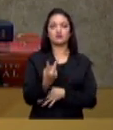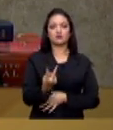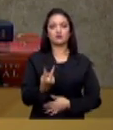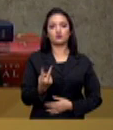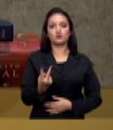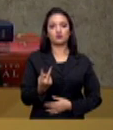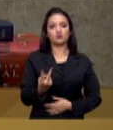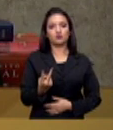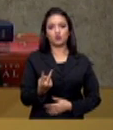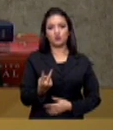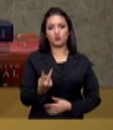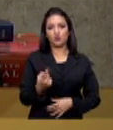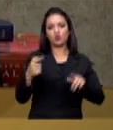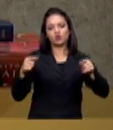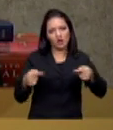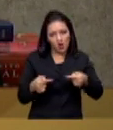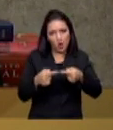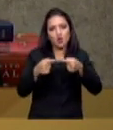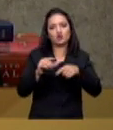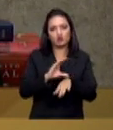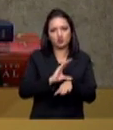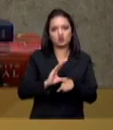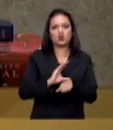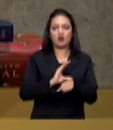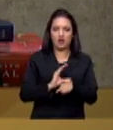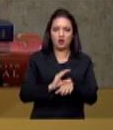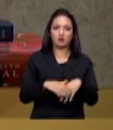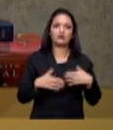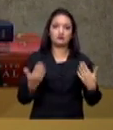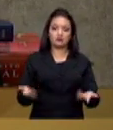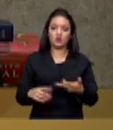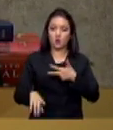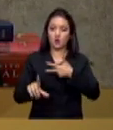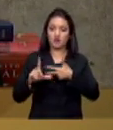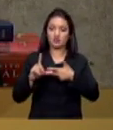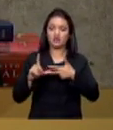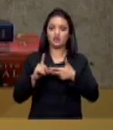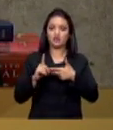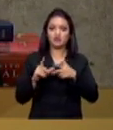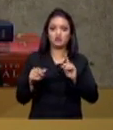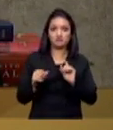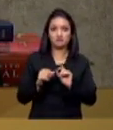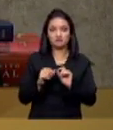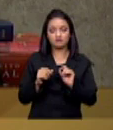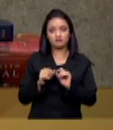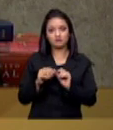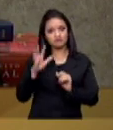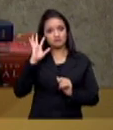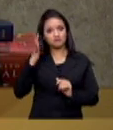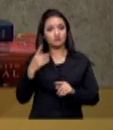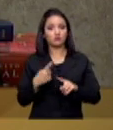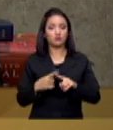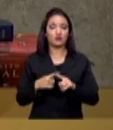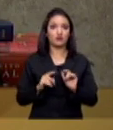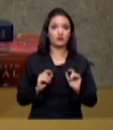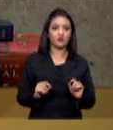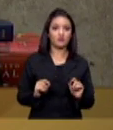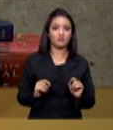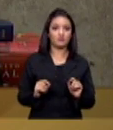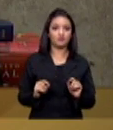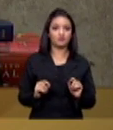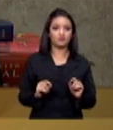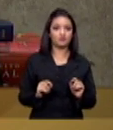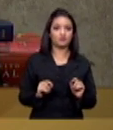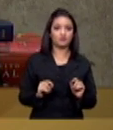é inconstitucional. Foi uma opção do legislador, até mesmo porque as hipóteses